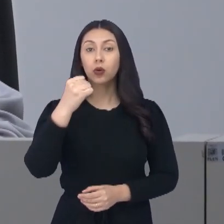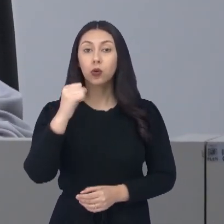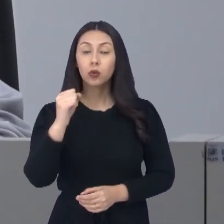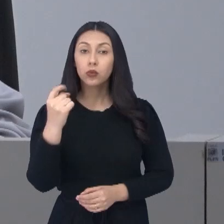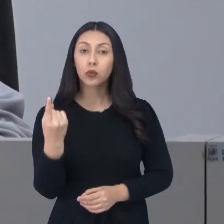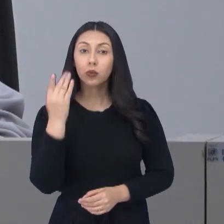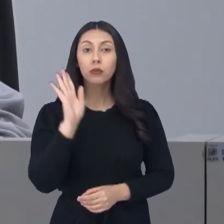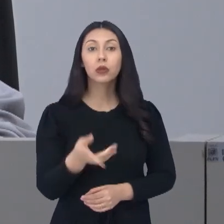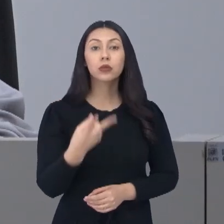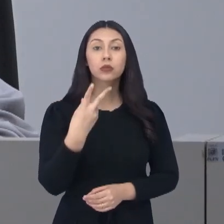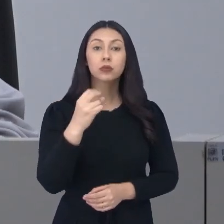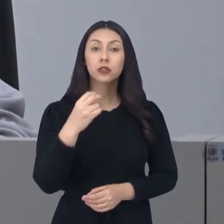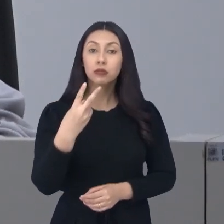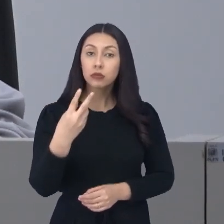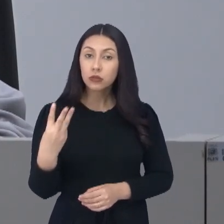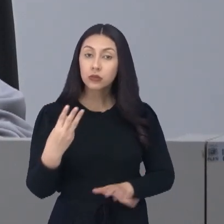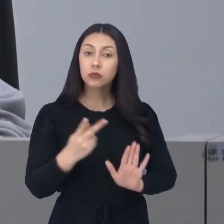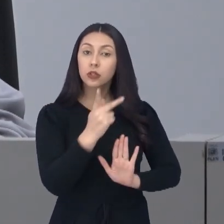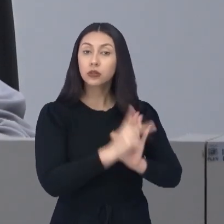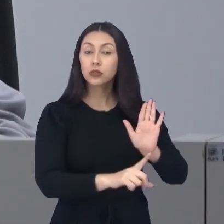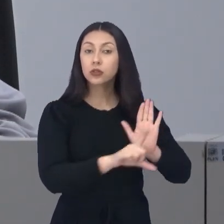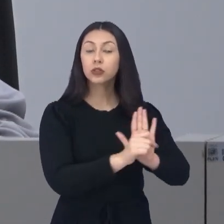10681/2023. Projeto de lei número